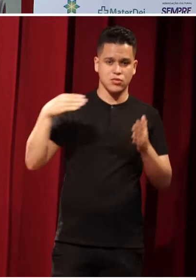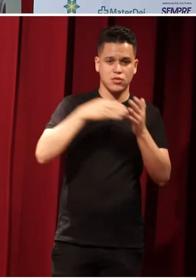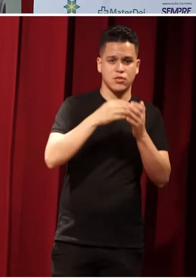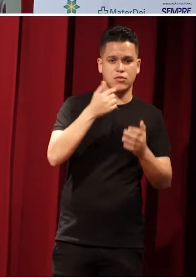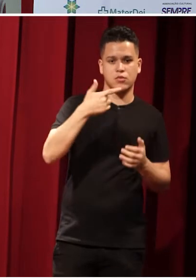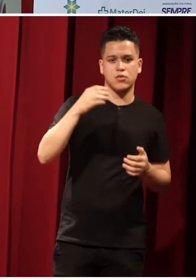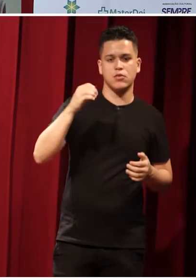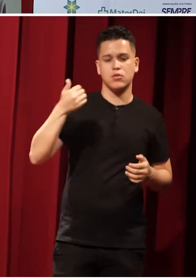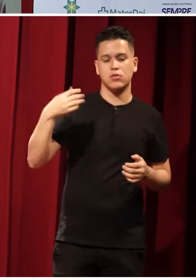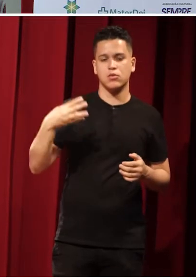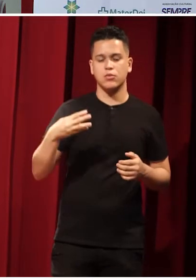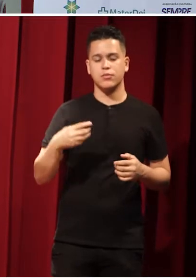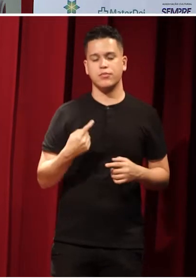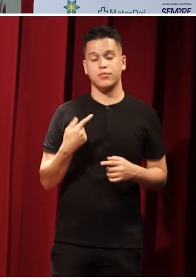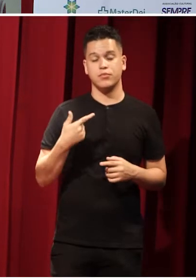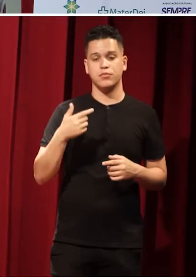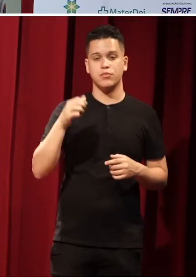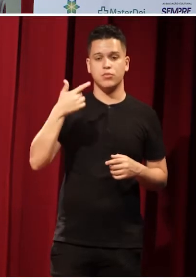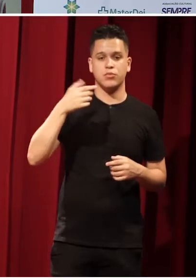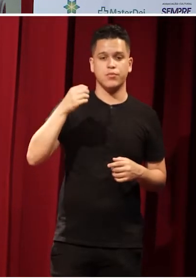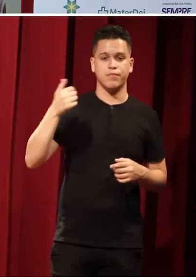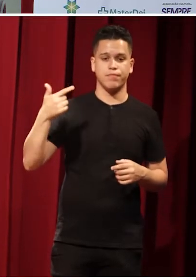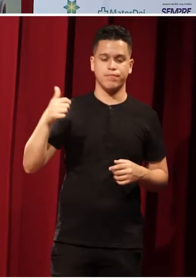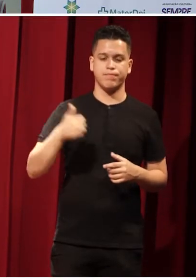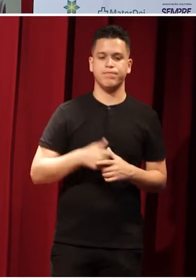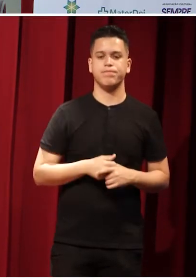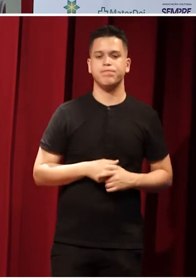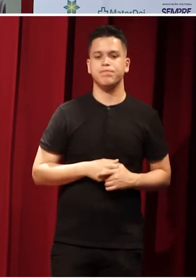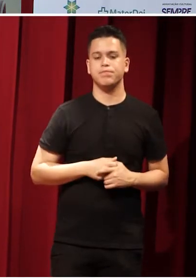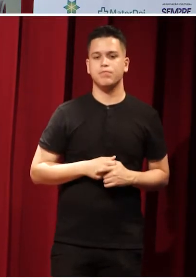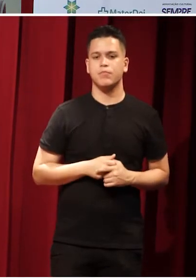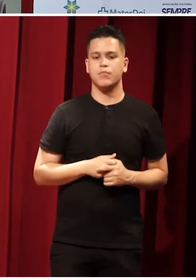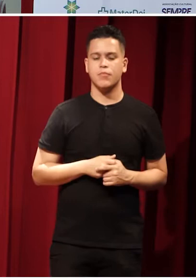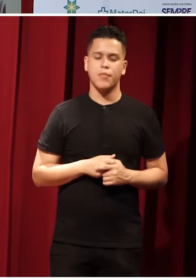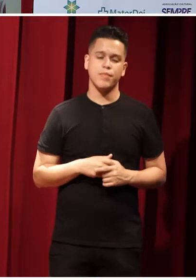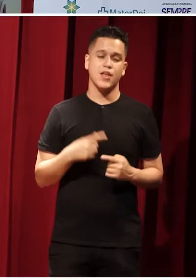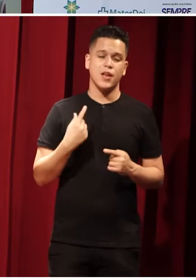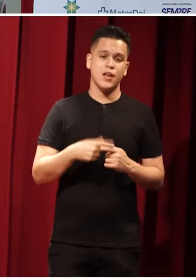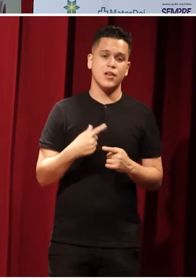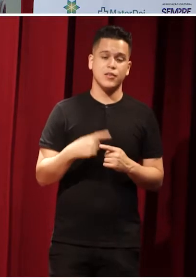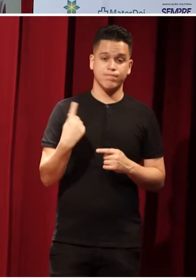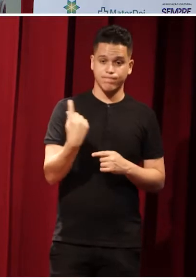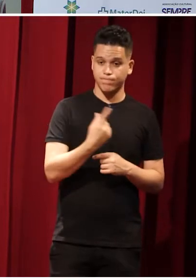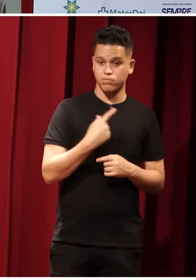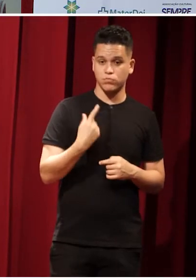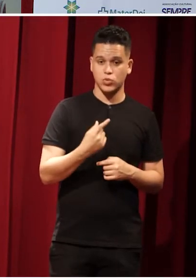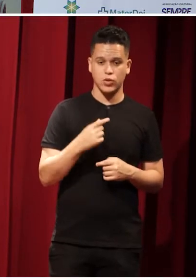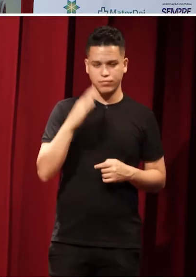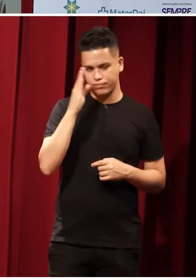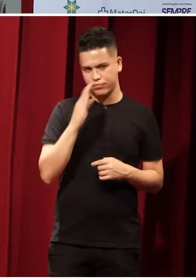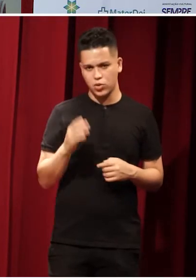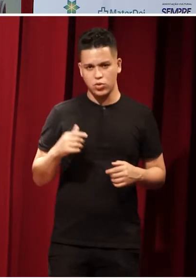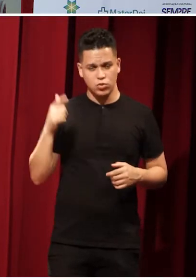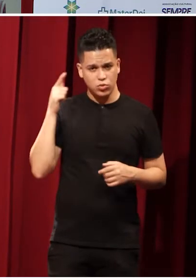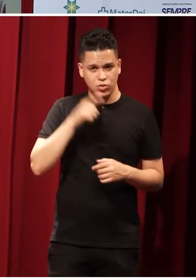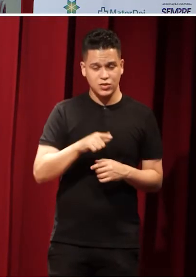2012? Porque foi elaborado um plano estratégico com apoio